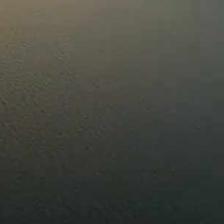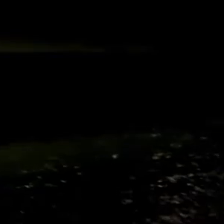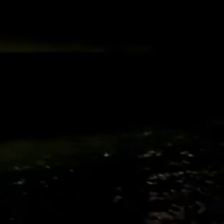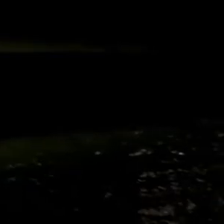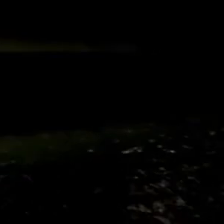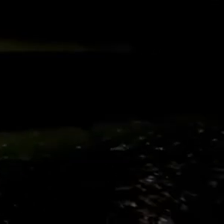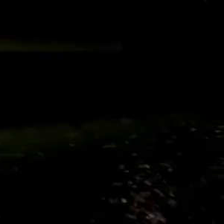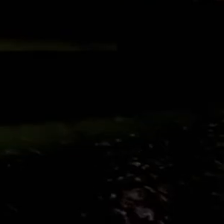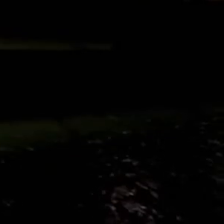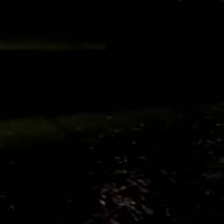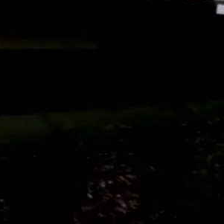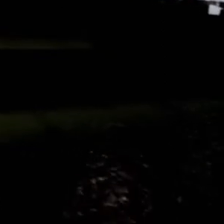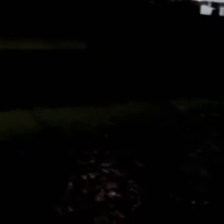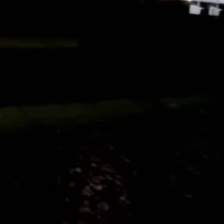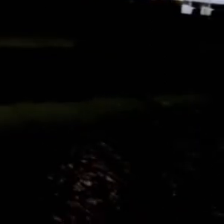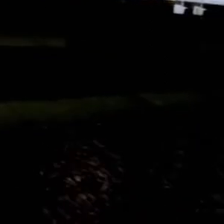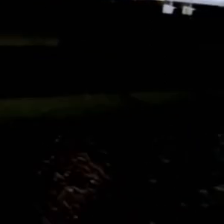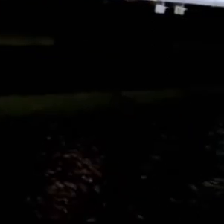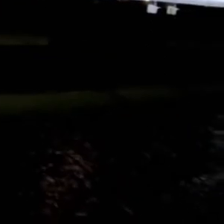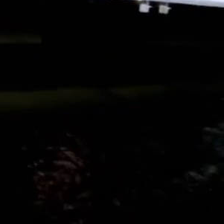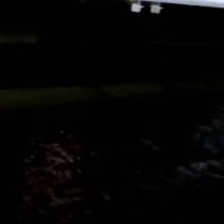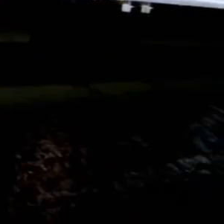E aí